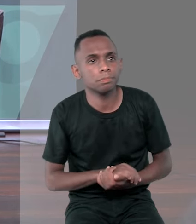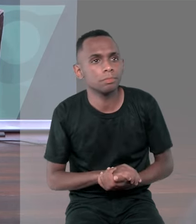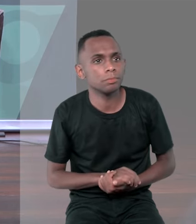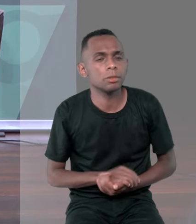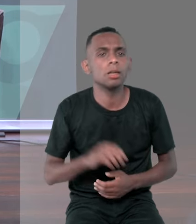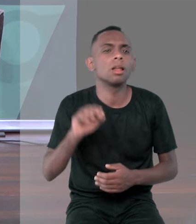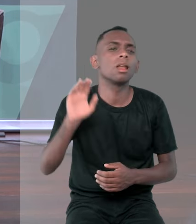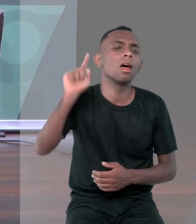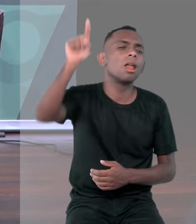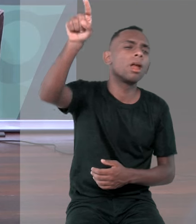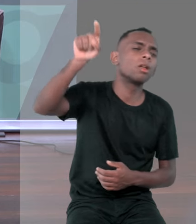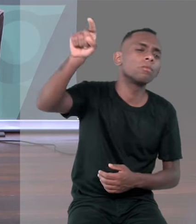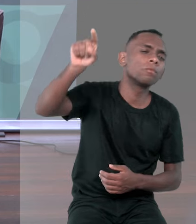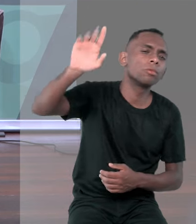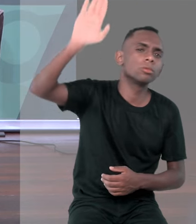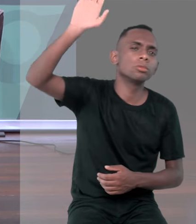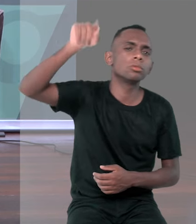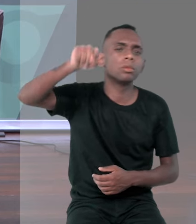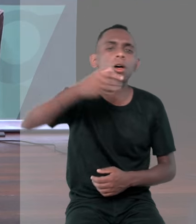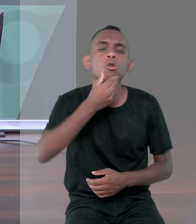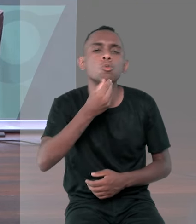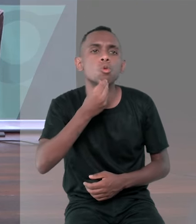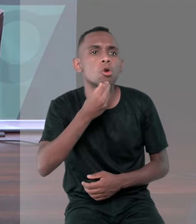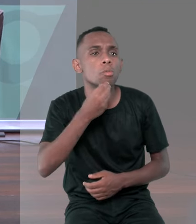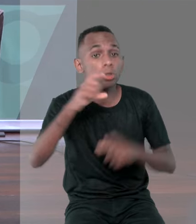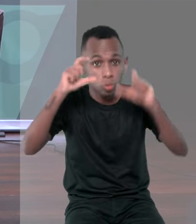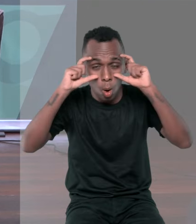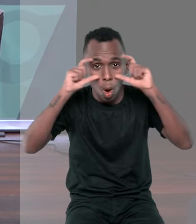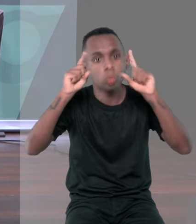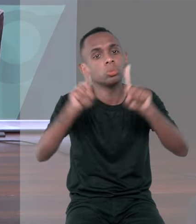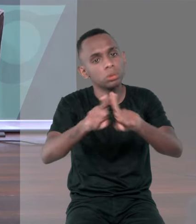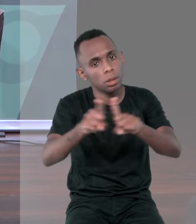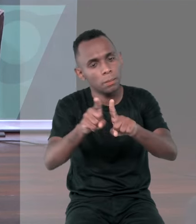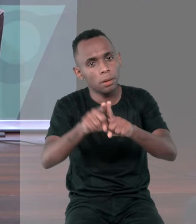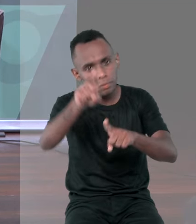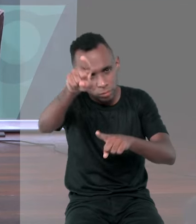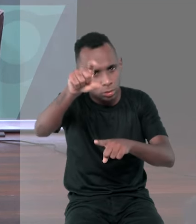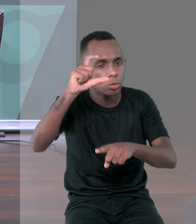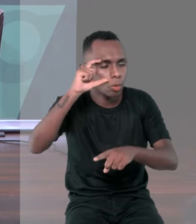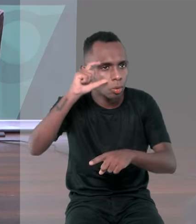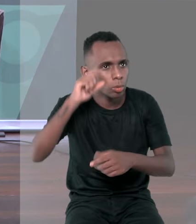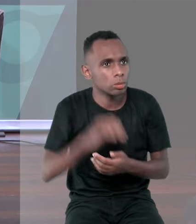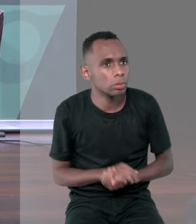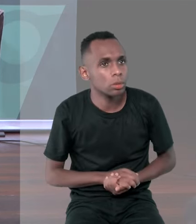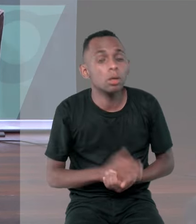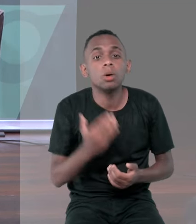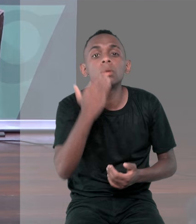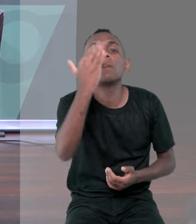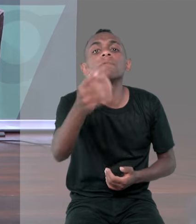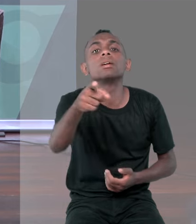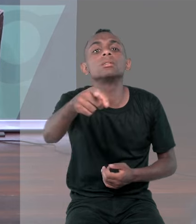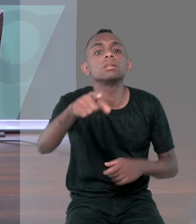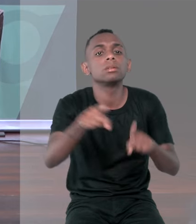o lá de trás, lá que estava com a mão levantada ali, aquele rapaz ali. Aquele de óculos, né? Você de óculos. E a pessoa que está na frente de